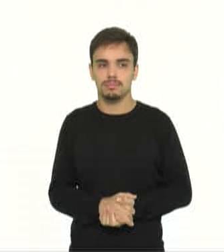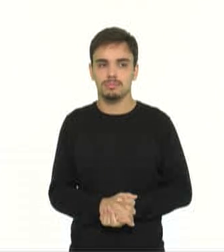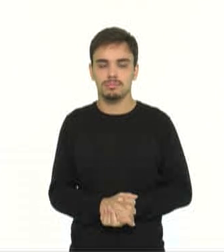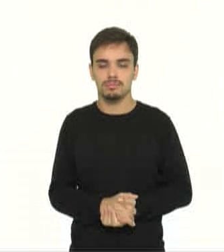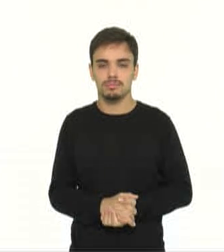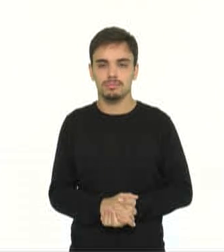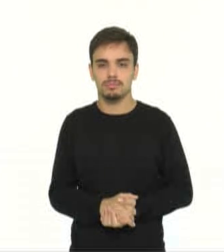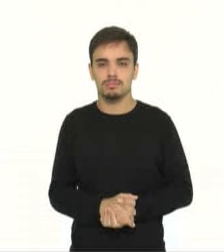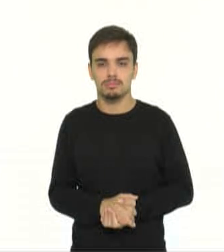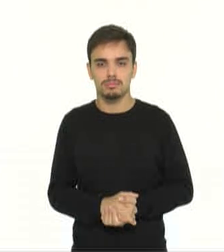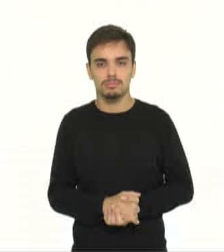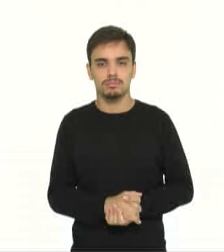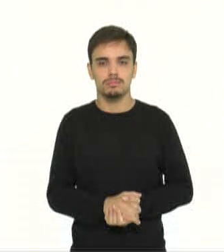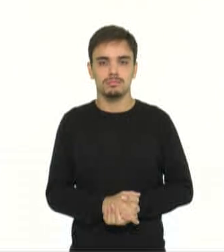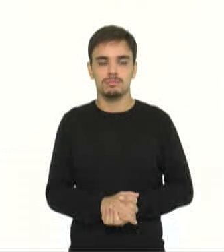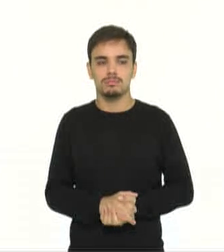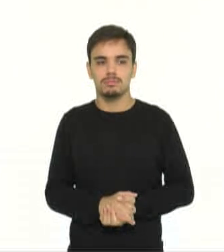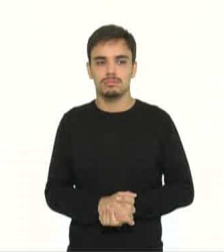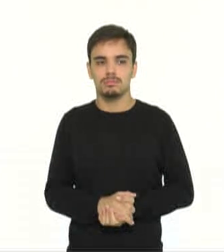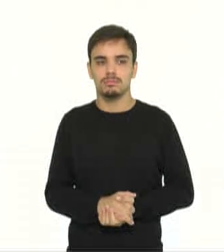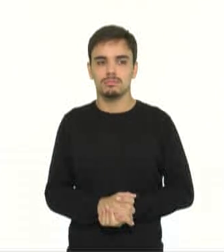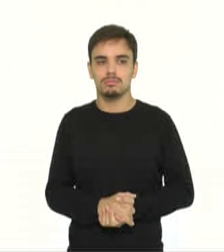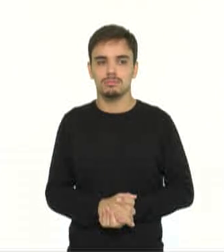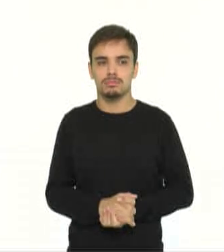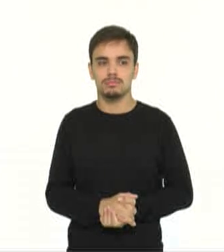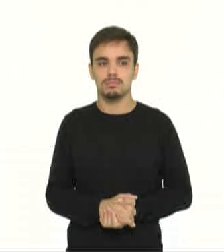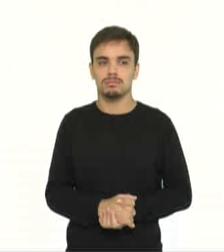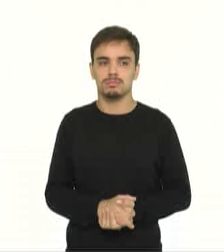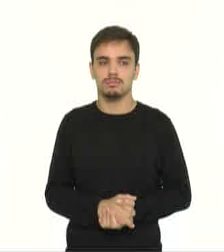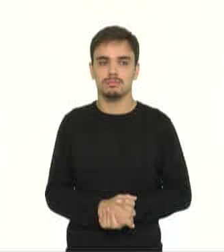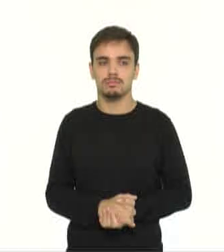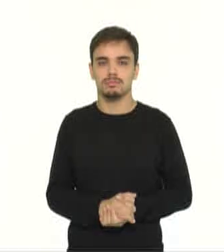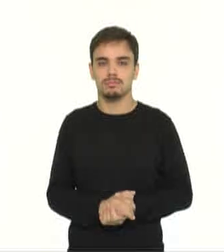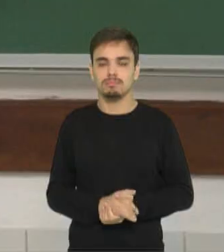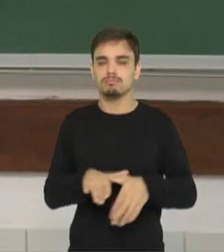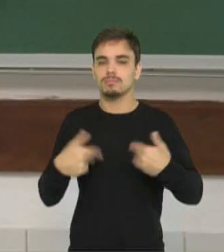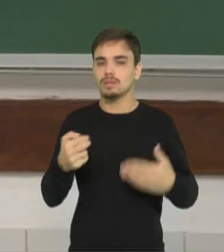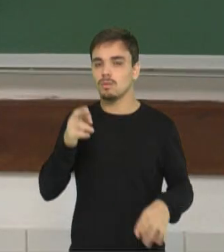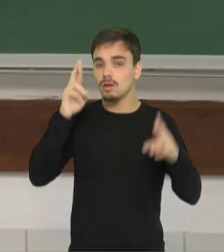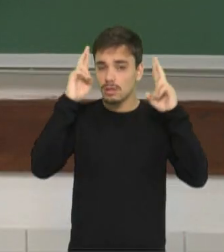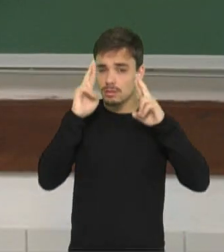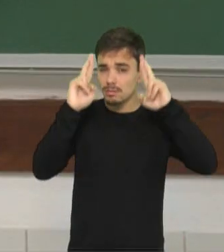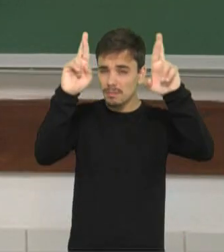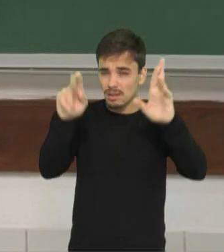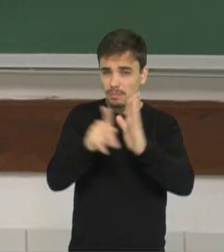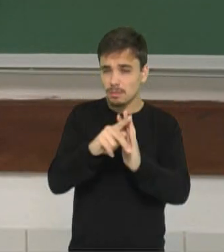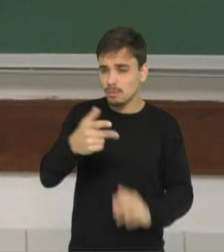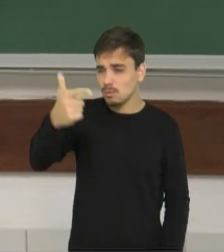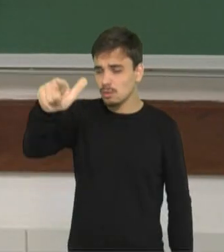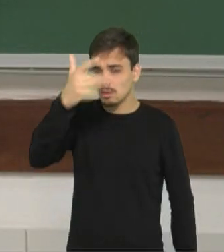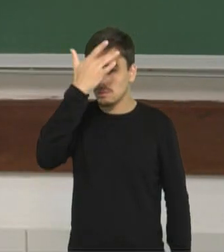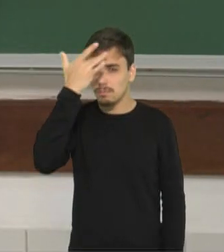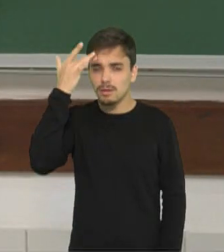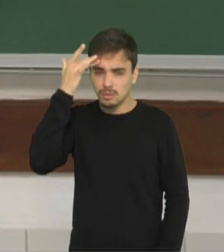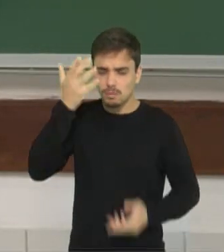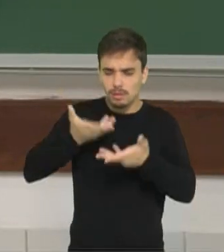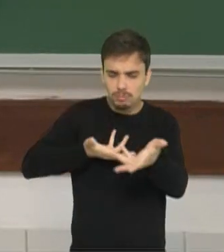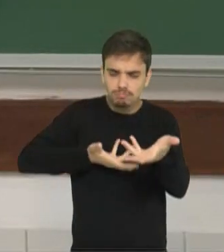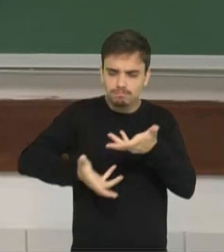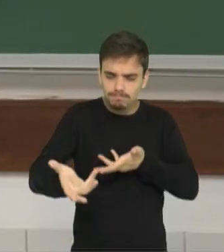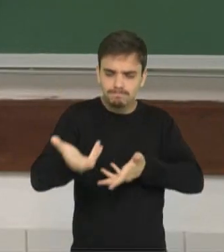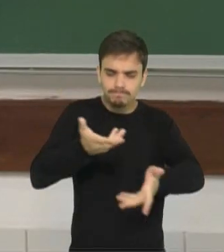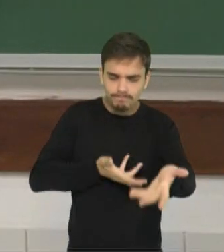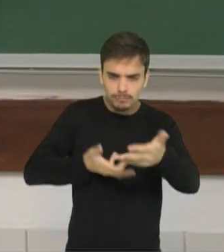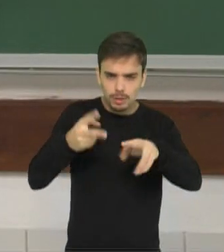other people and treat them the way you want to be treated. Respeite as outras pessoas e trate elas como você gostaria de